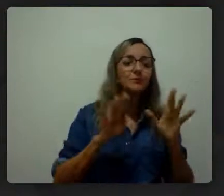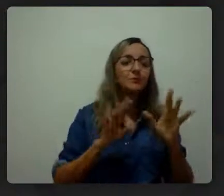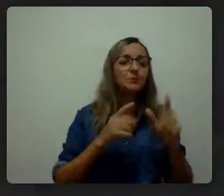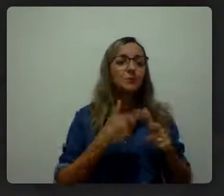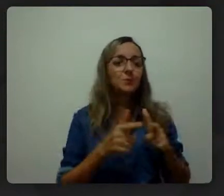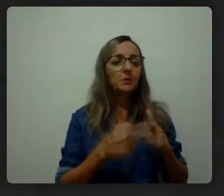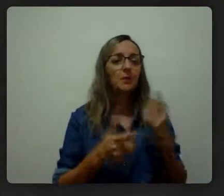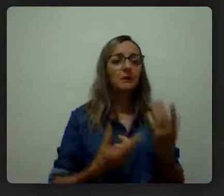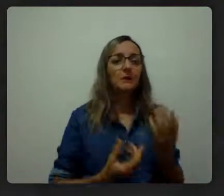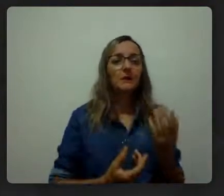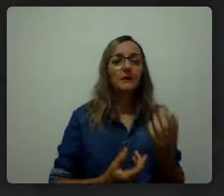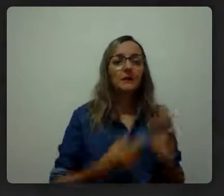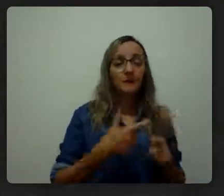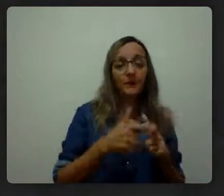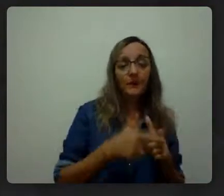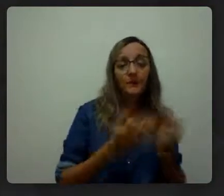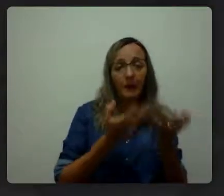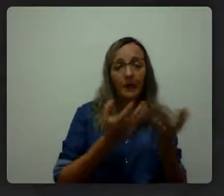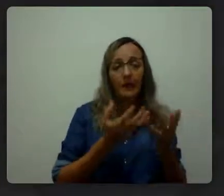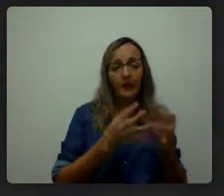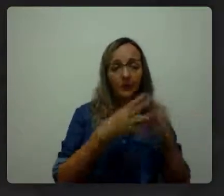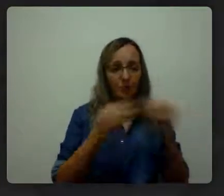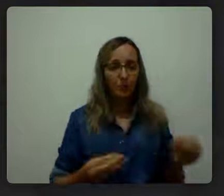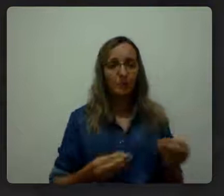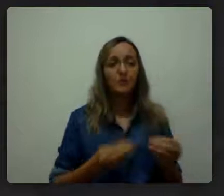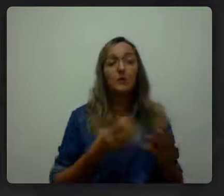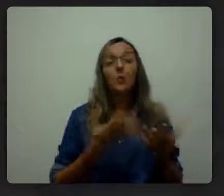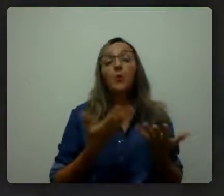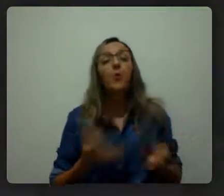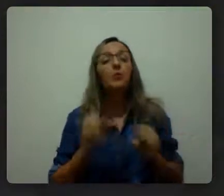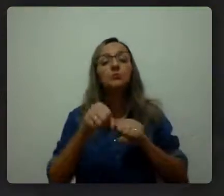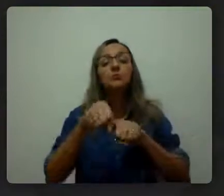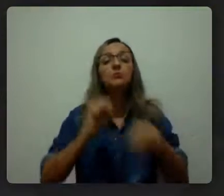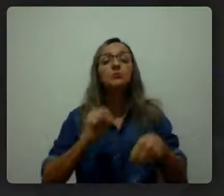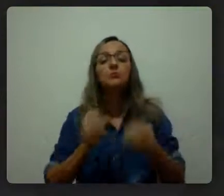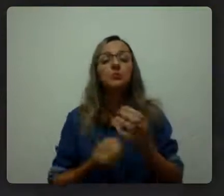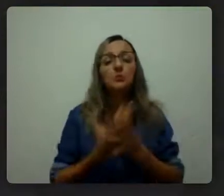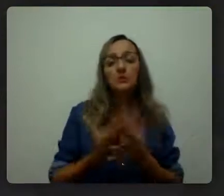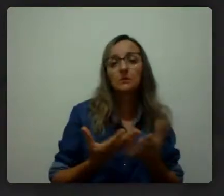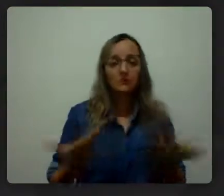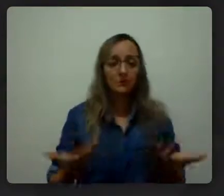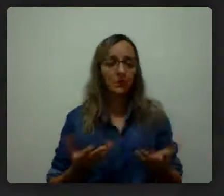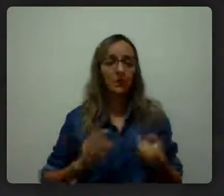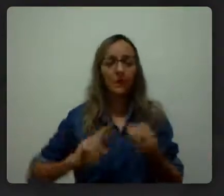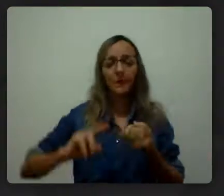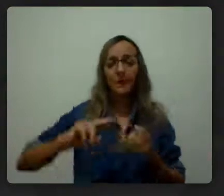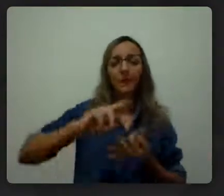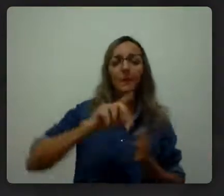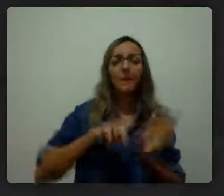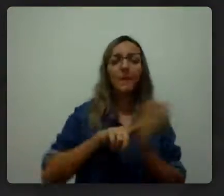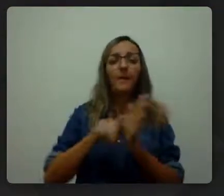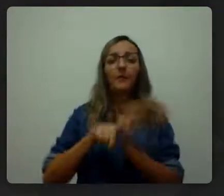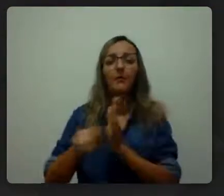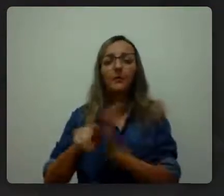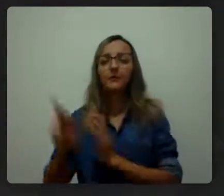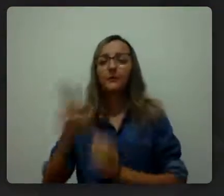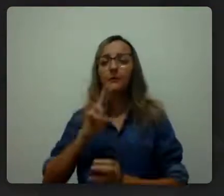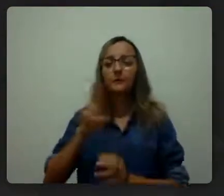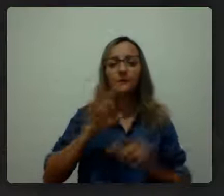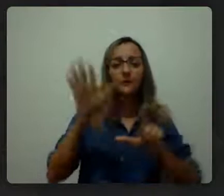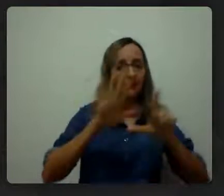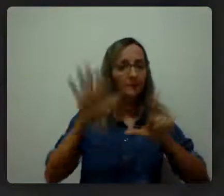ali na próxima etapa, tá? Então, vai ter a fase de ideação, de prototipagem e do pitch, que é a apresentação final, que eles vão ter que